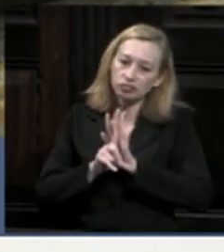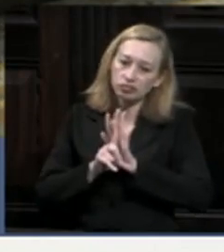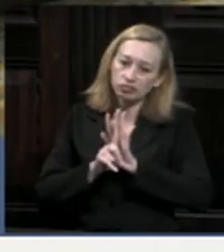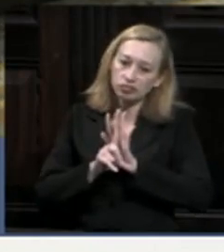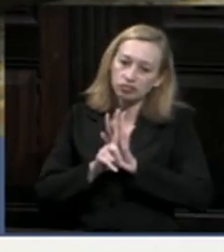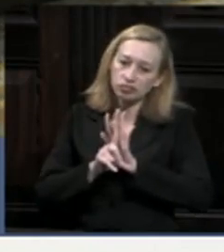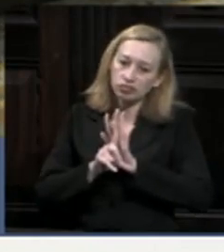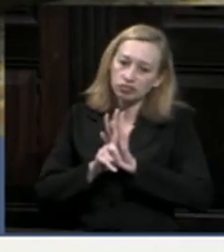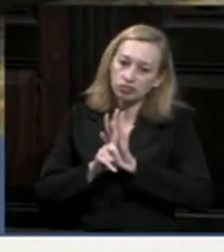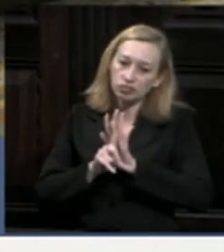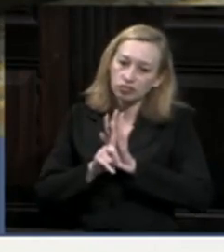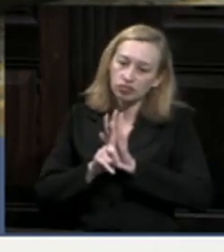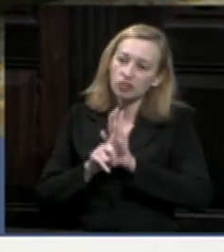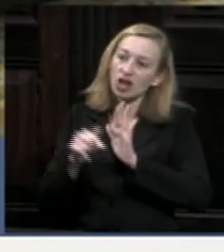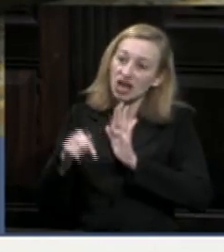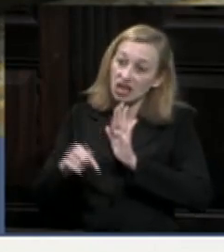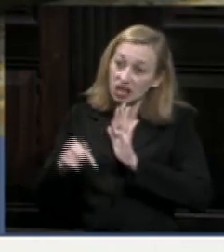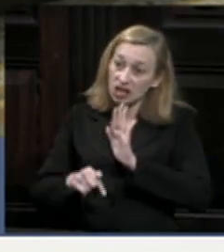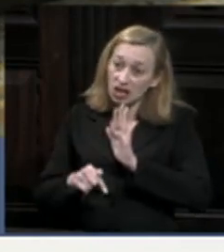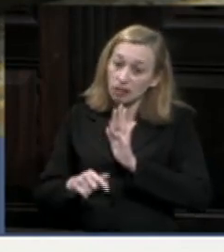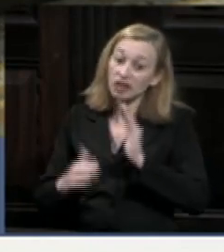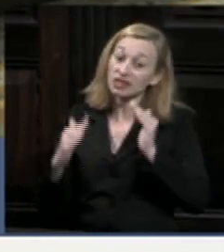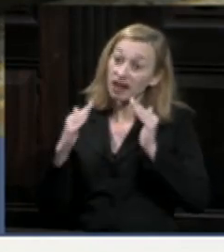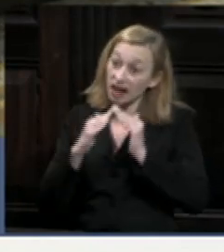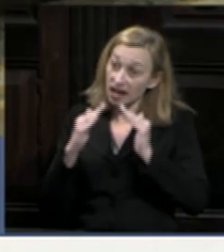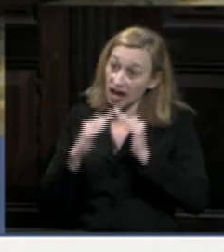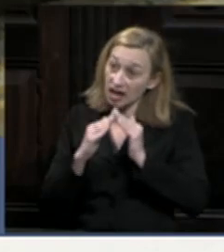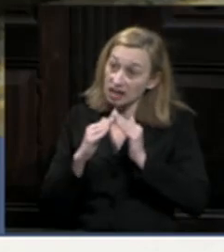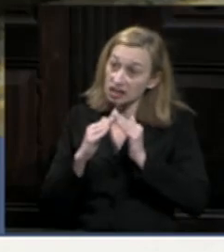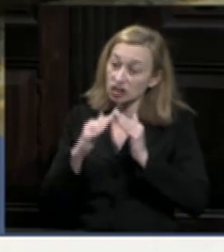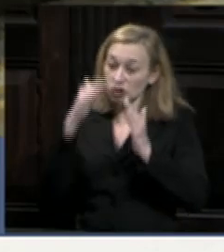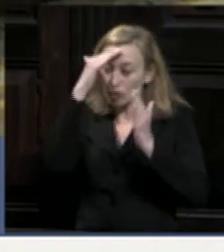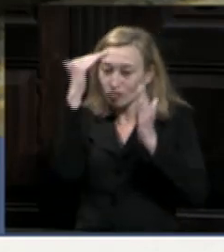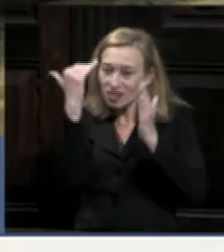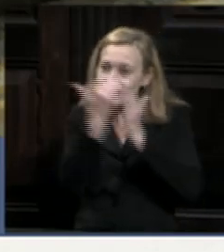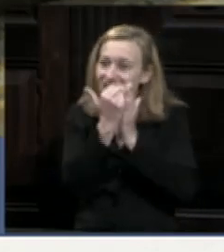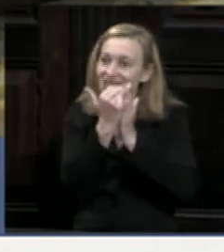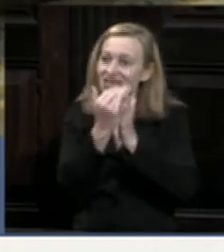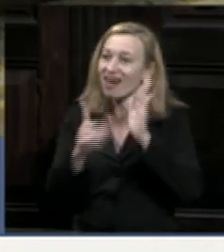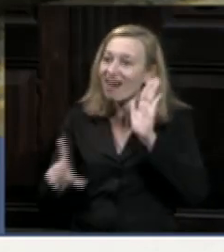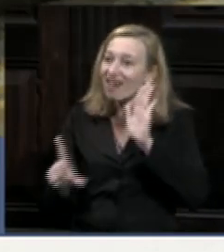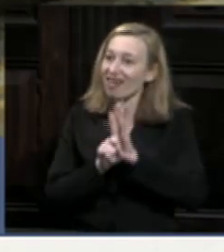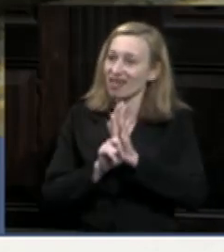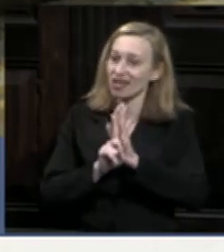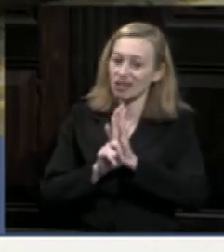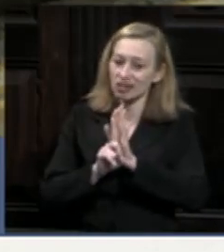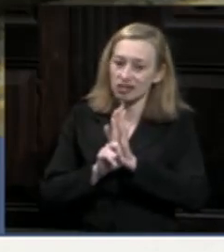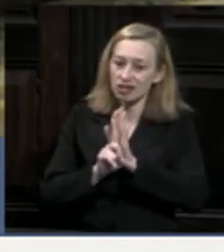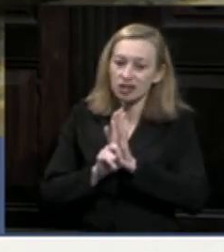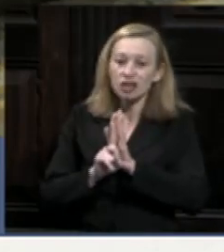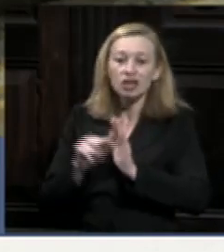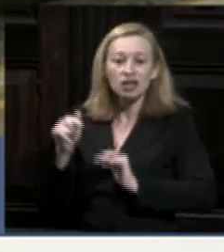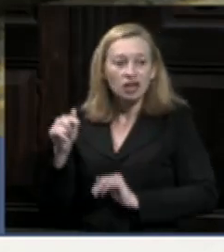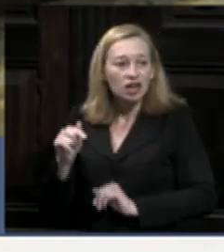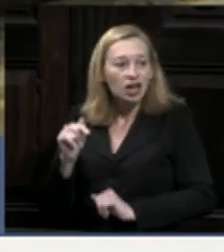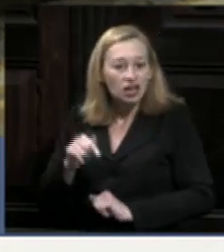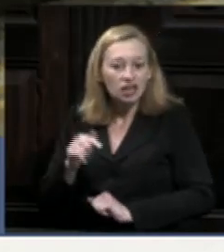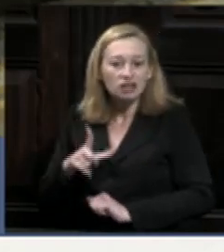casa da defesa das leis e da ordem sem contar que temos aqui